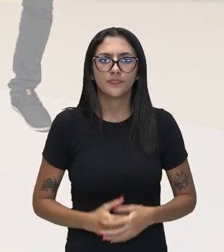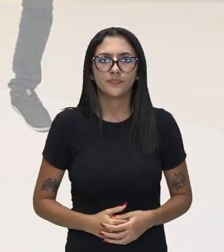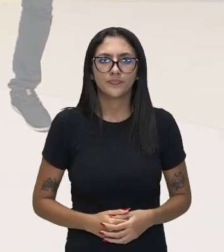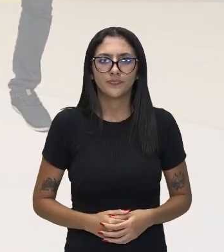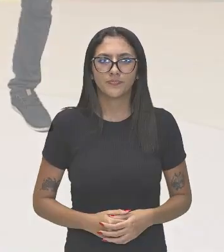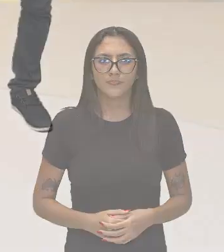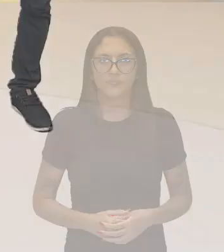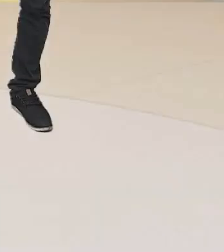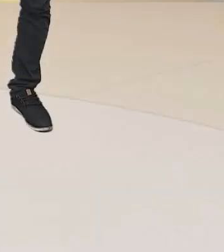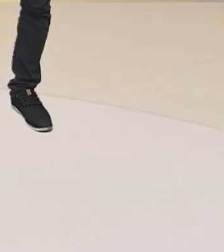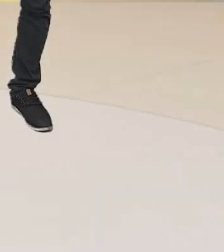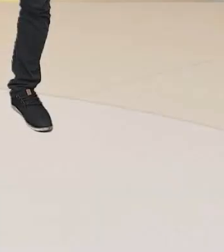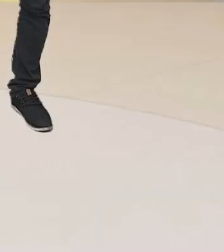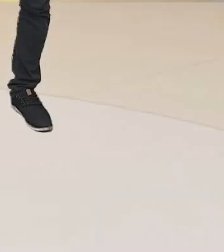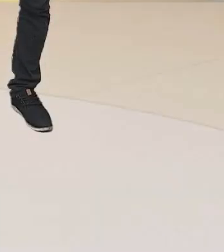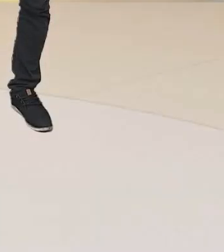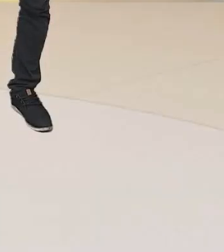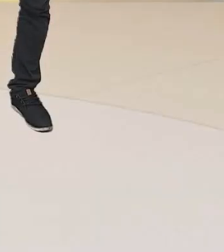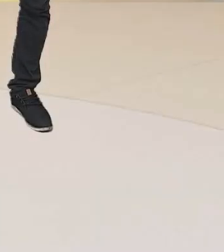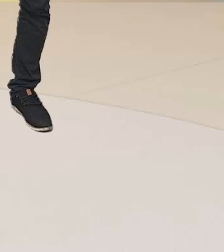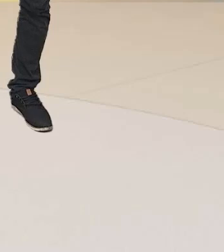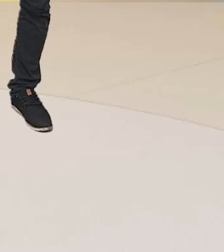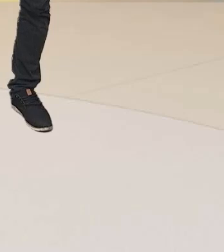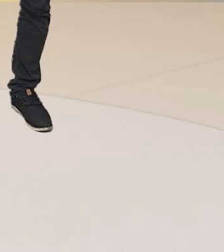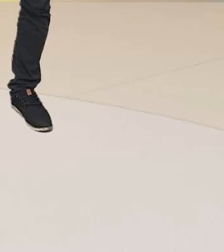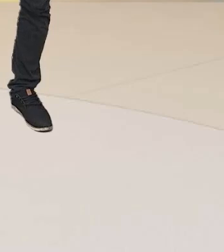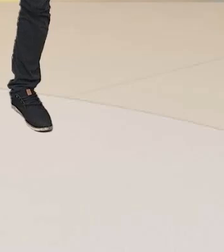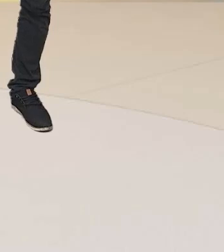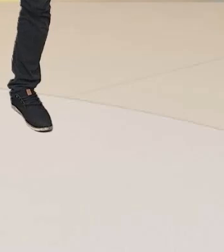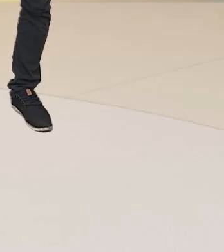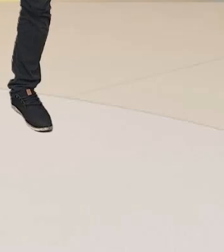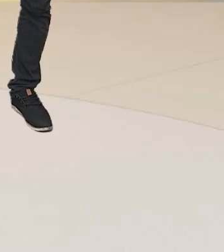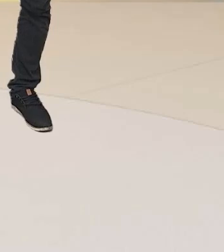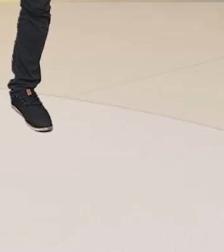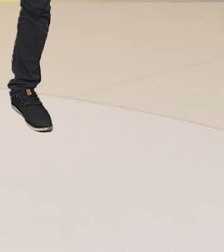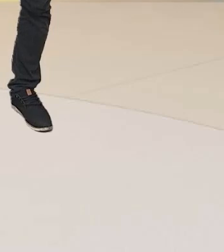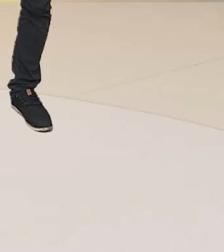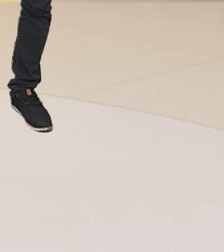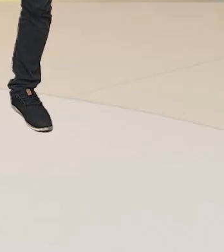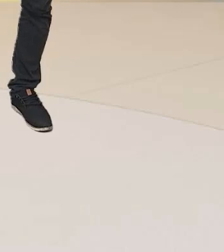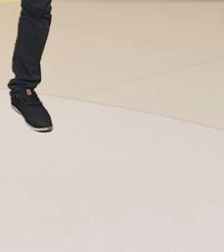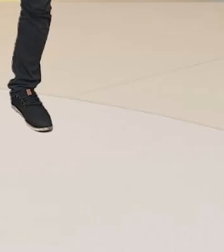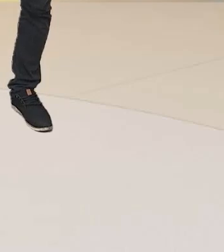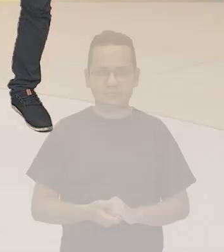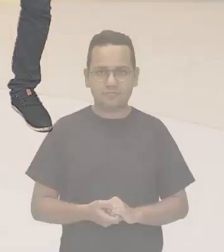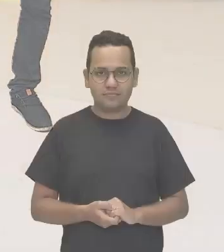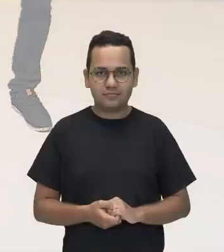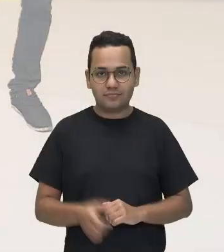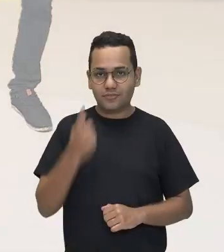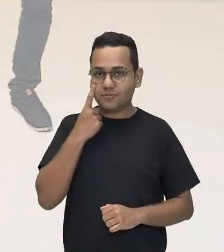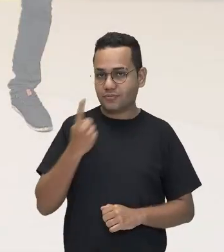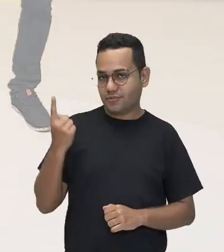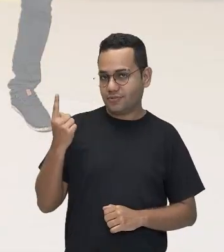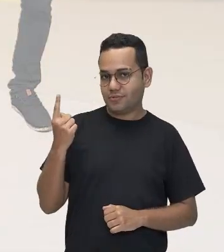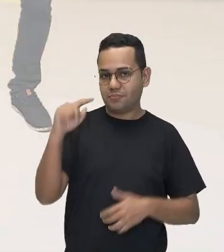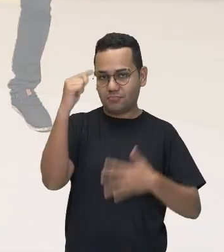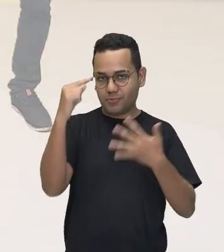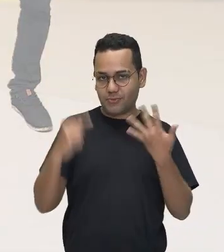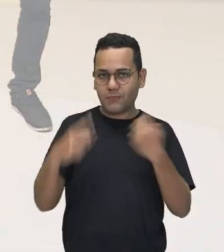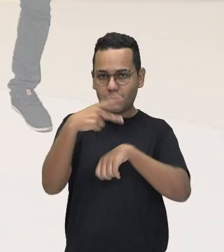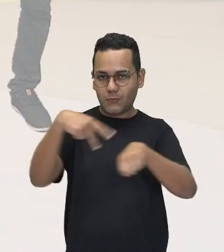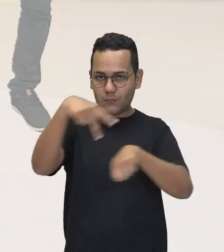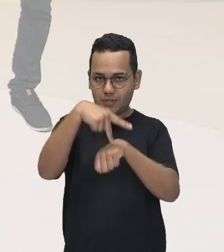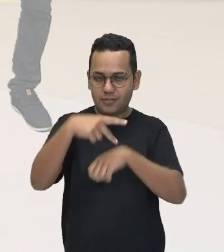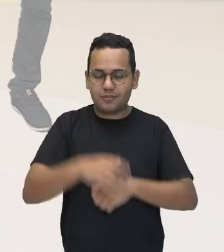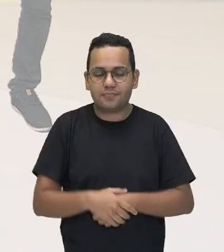Brasil, Bolívia, Peru, Equador, Colômbia, Venezuela,